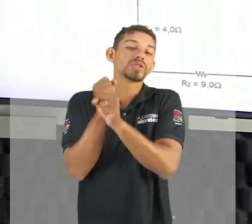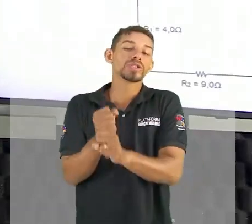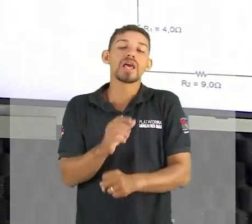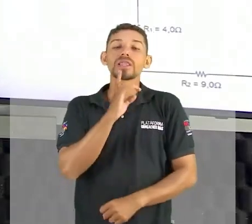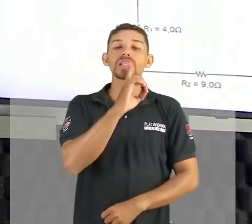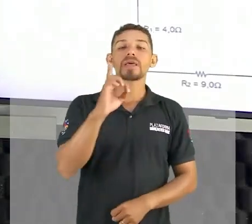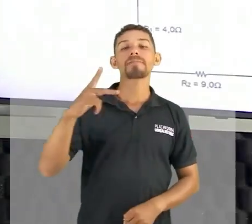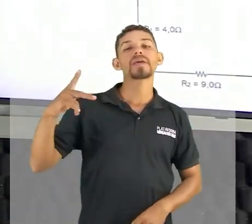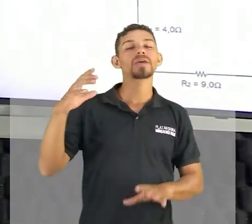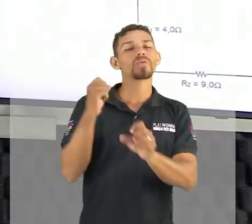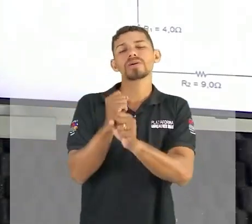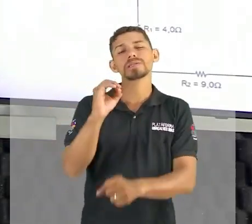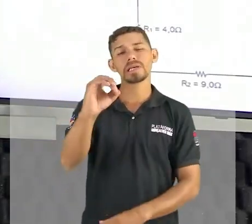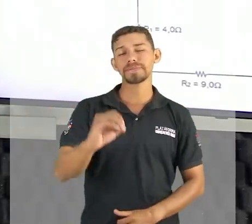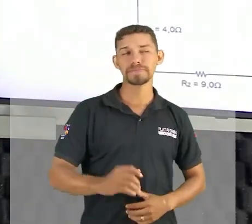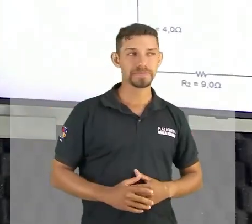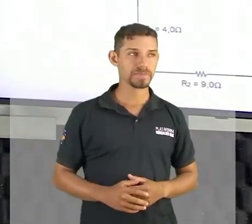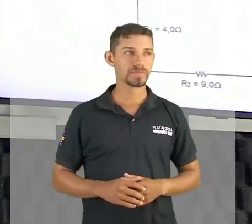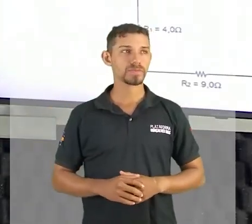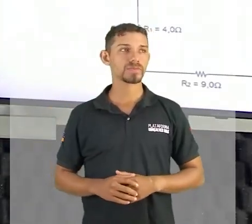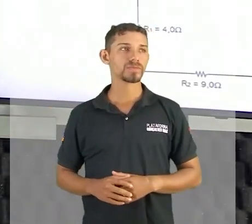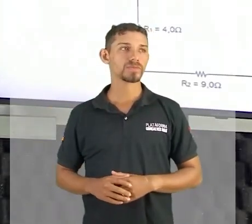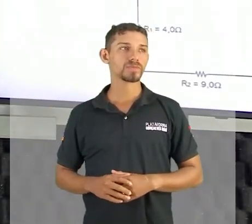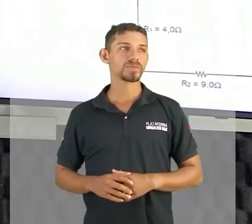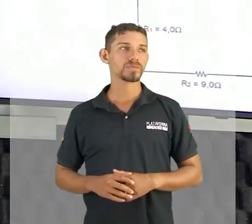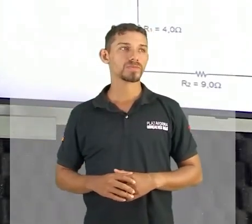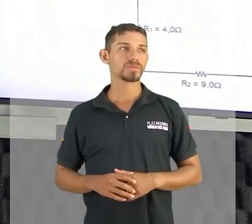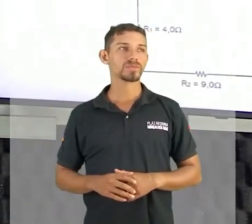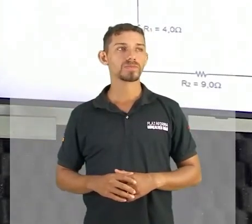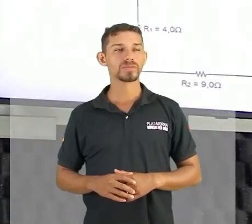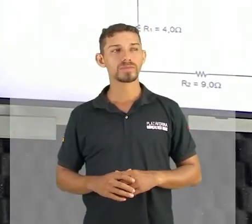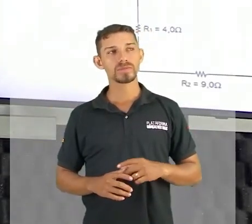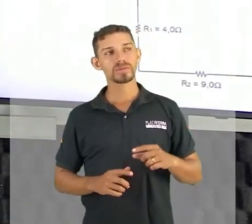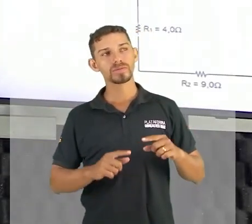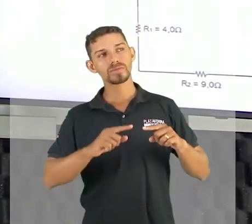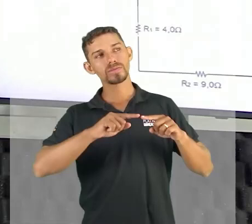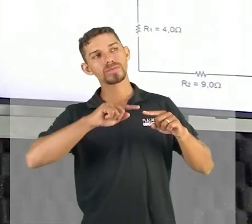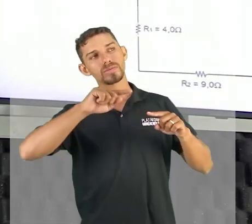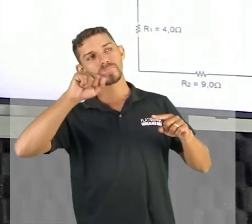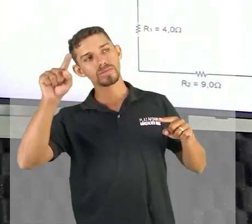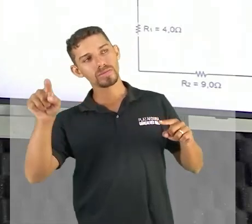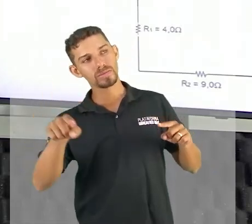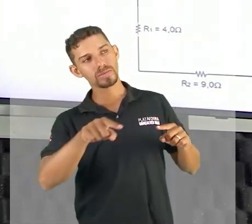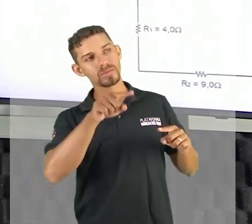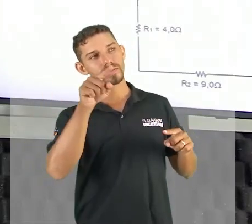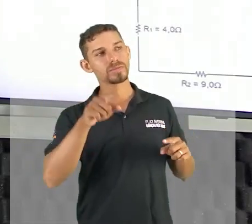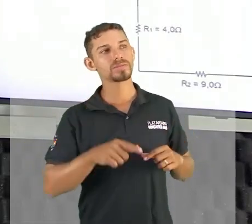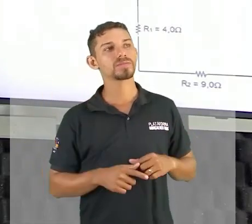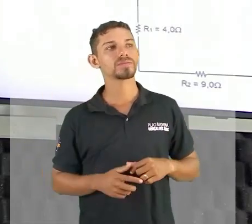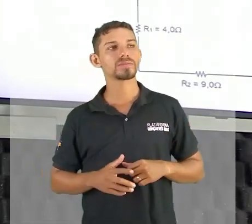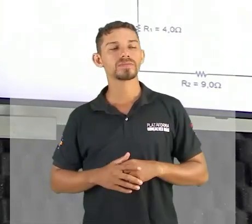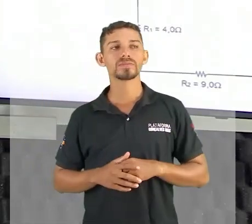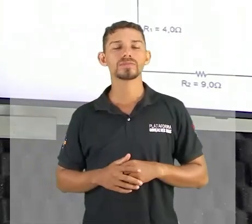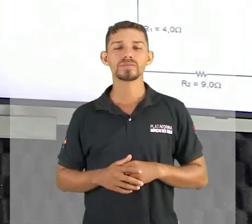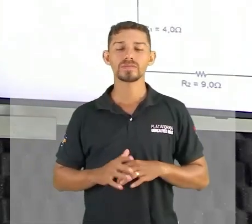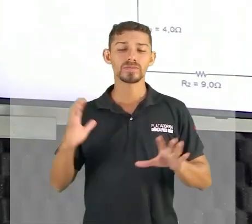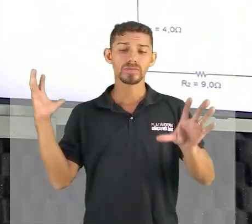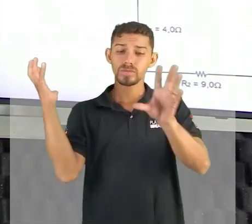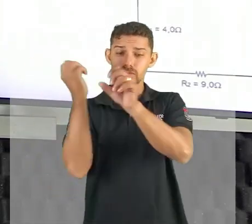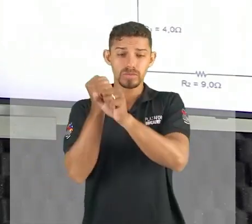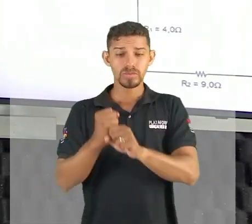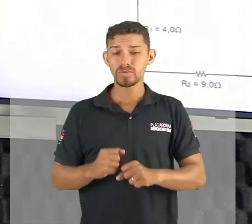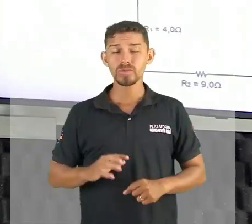ddps é igual a zero então eu vou sair desse ponto bem aqui ó vou percorrer o circuito assim ó vou dar uma volta nele assim ó somar todas as